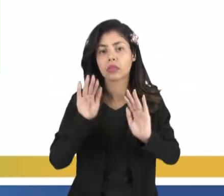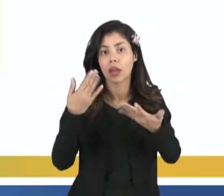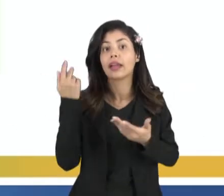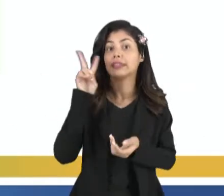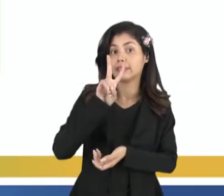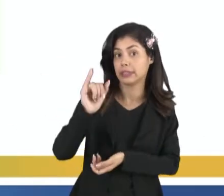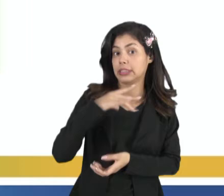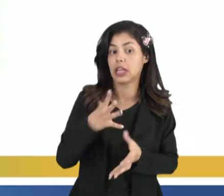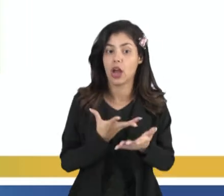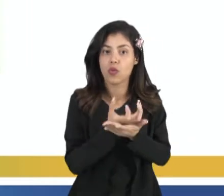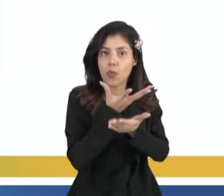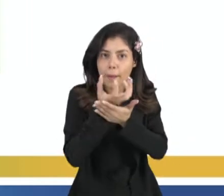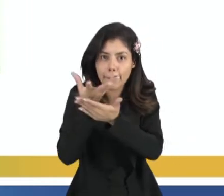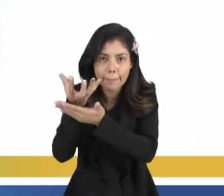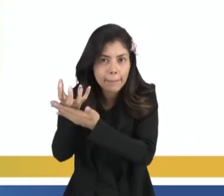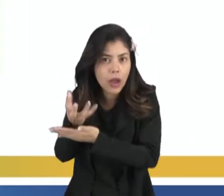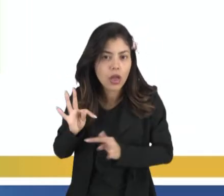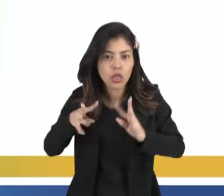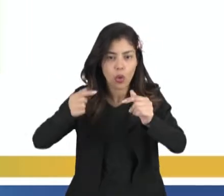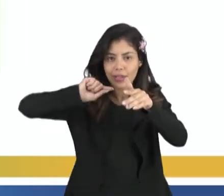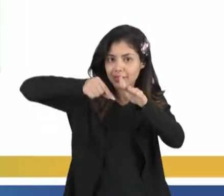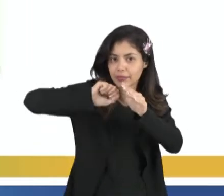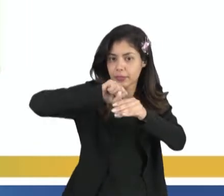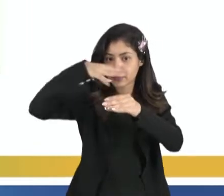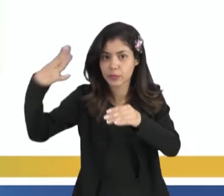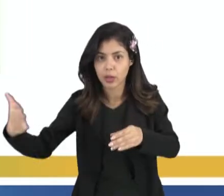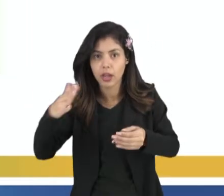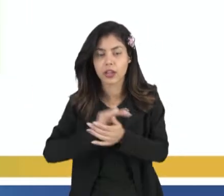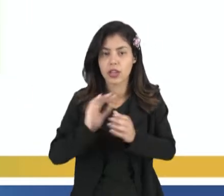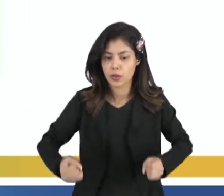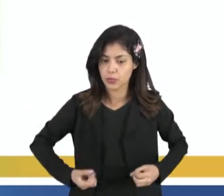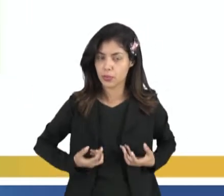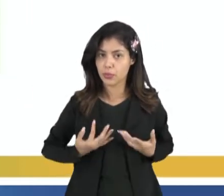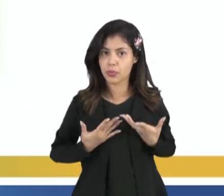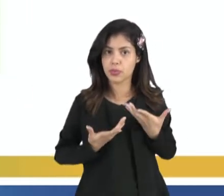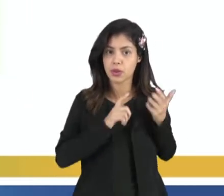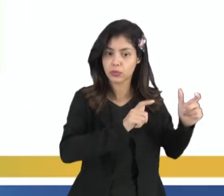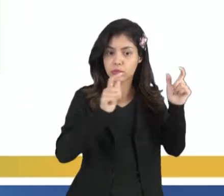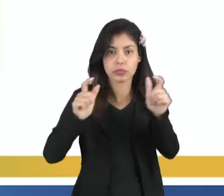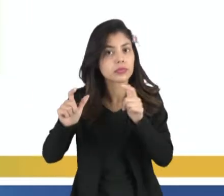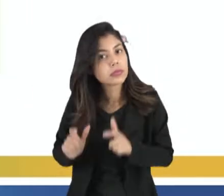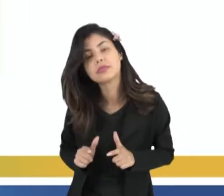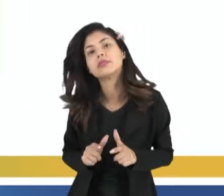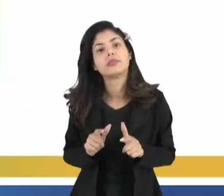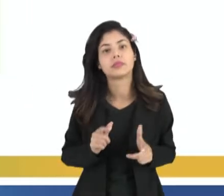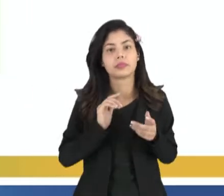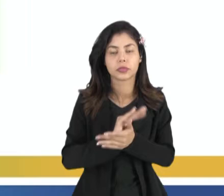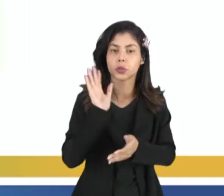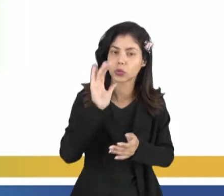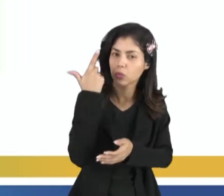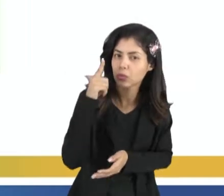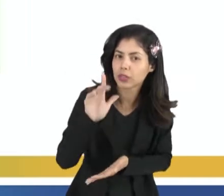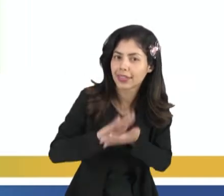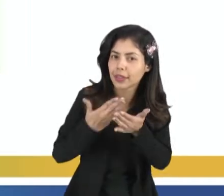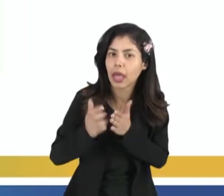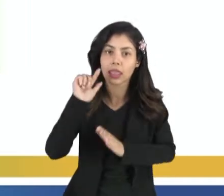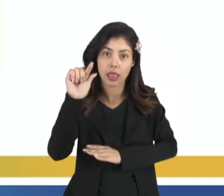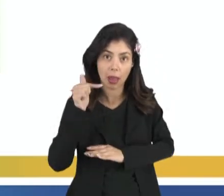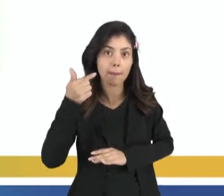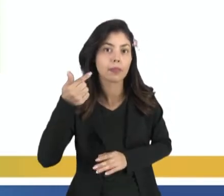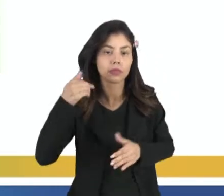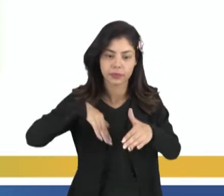ter que captar as mensagens externas e também os estímulos do ambiente, conseguir interpretar e